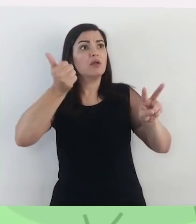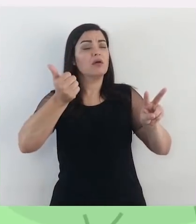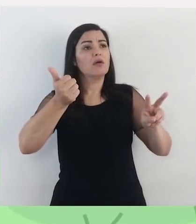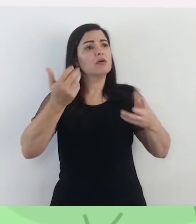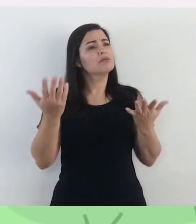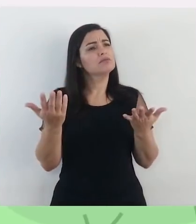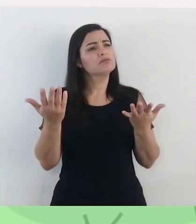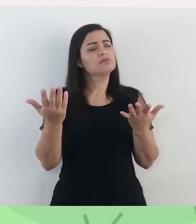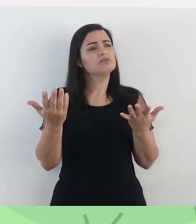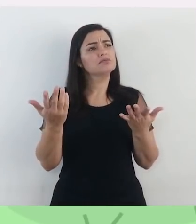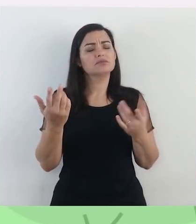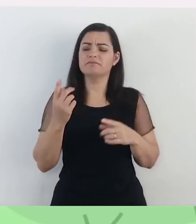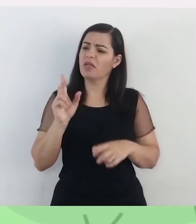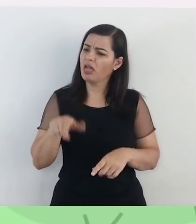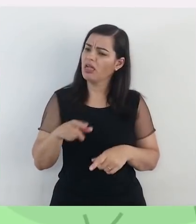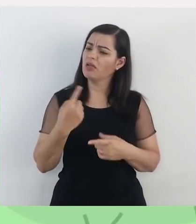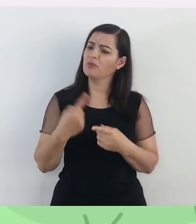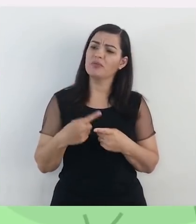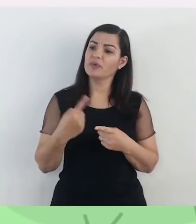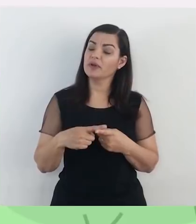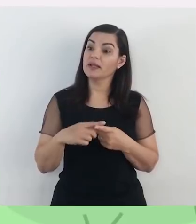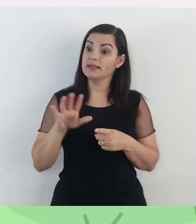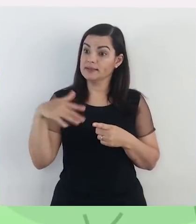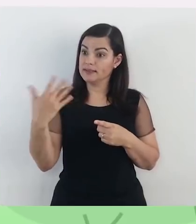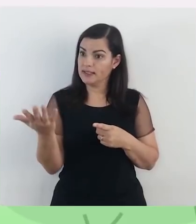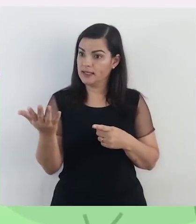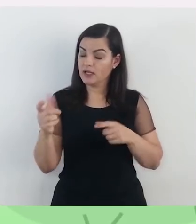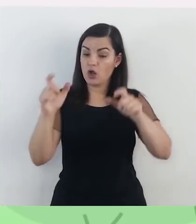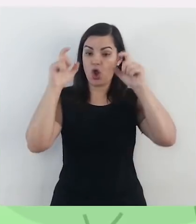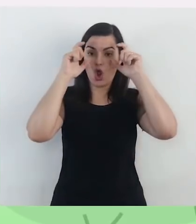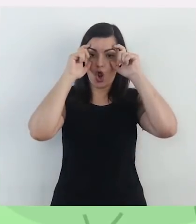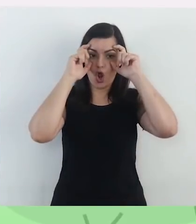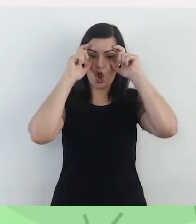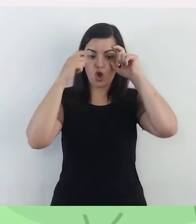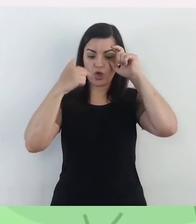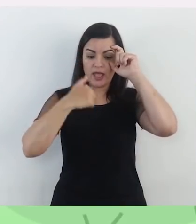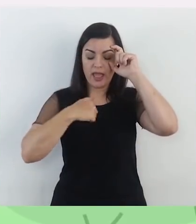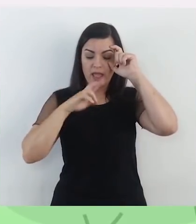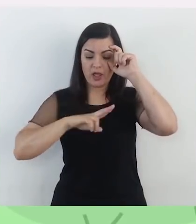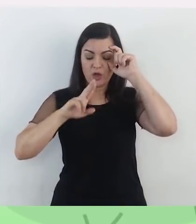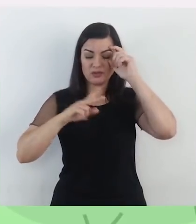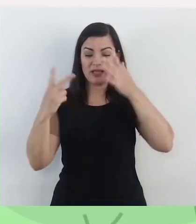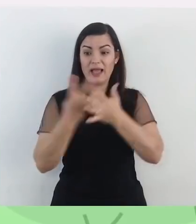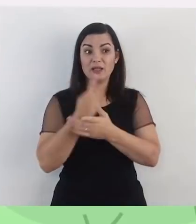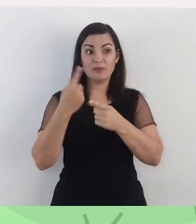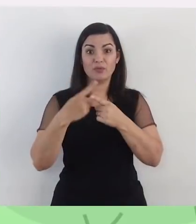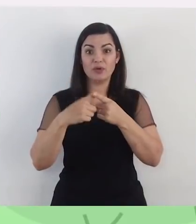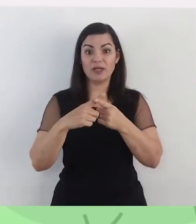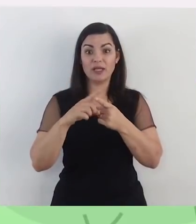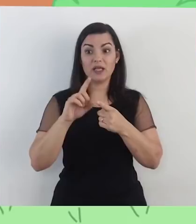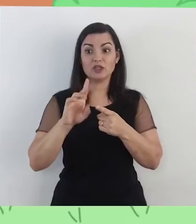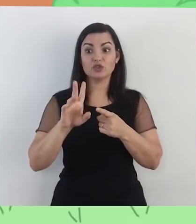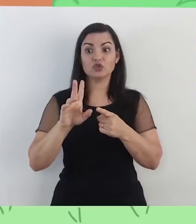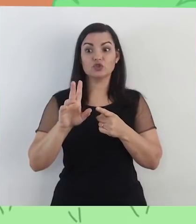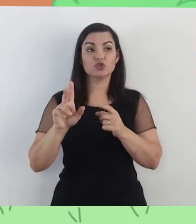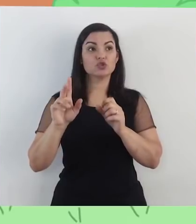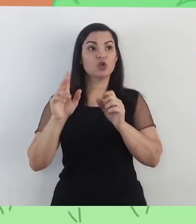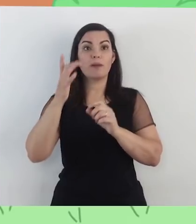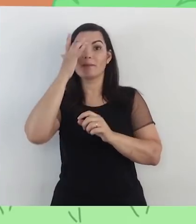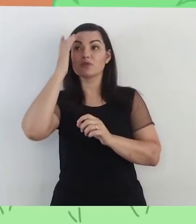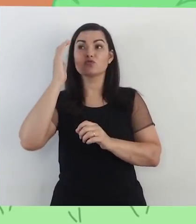Por quê? Será que os óculos não funcionaram pra mim porque foram feitos pra gente bem velhinha como a vovó? Não,